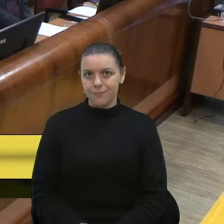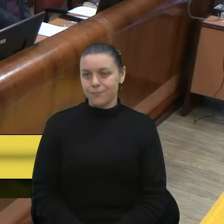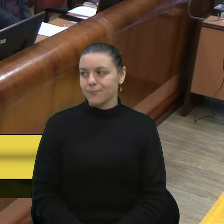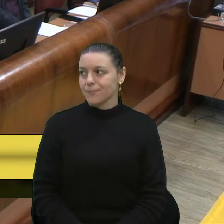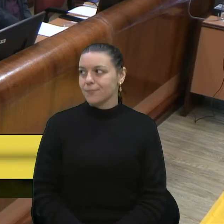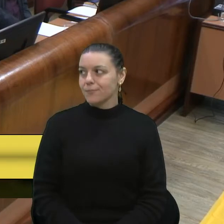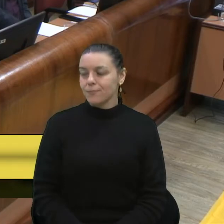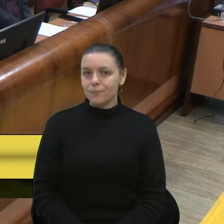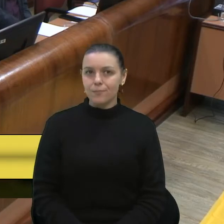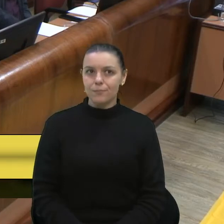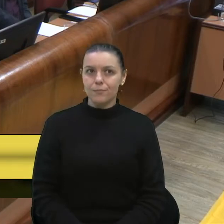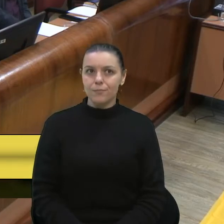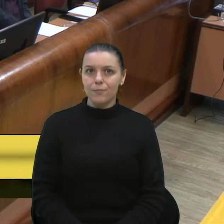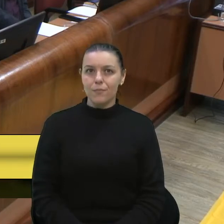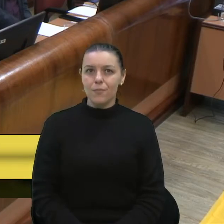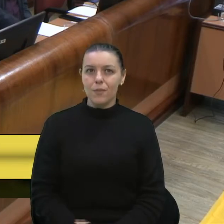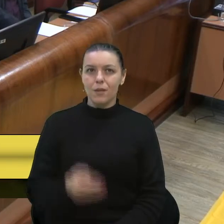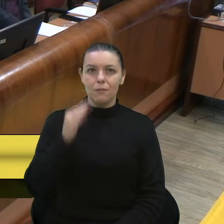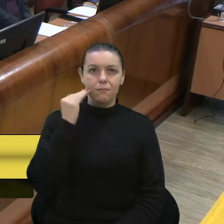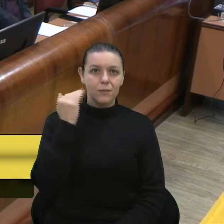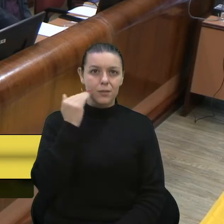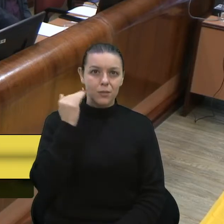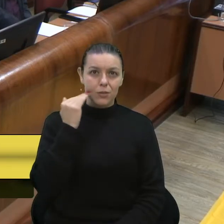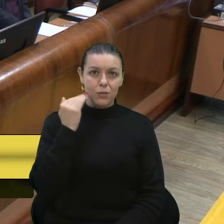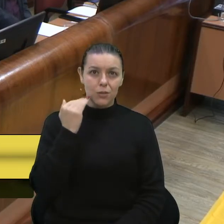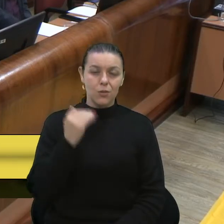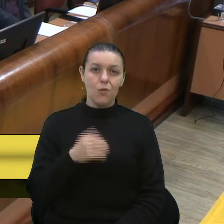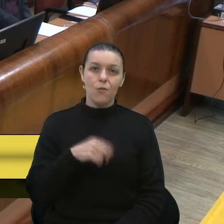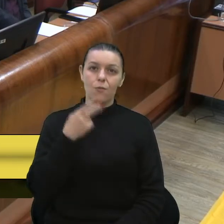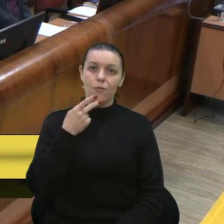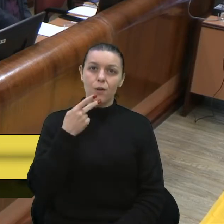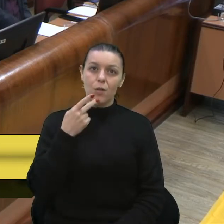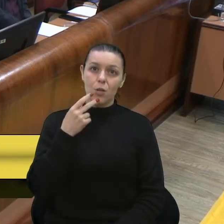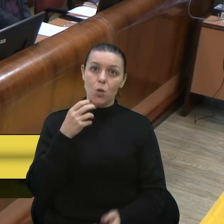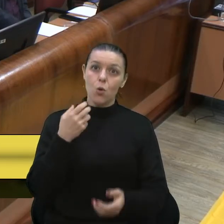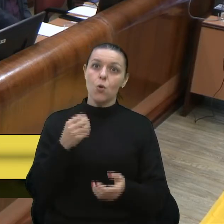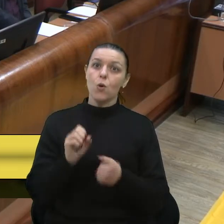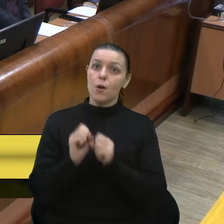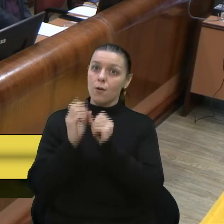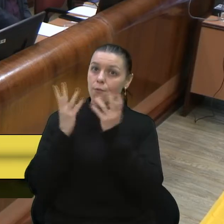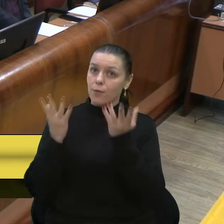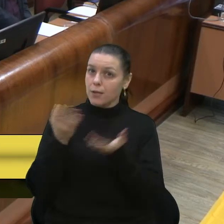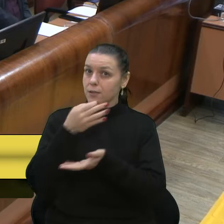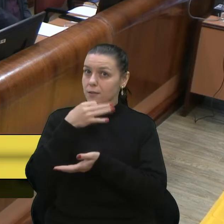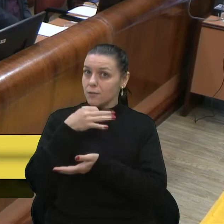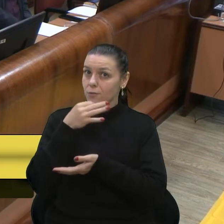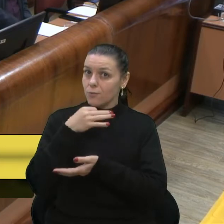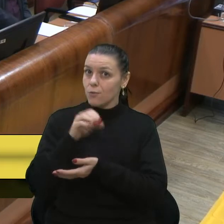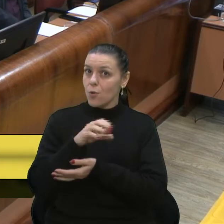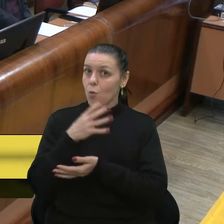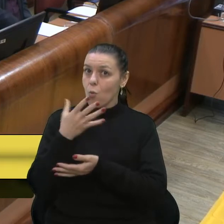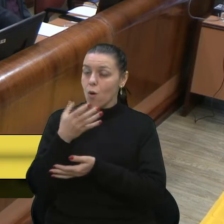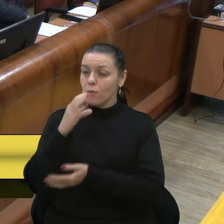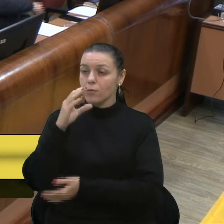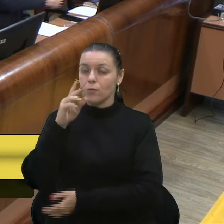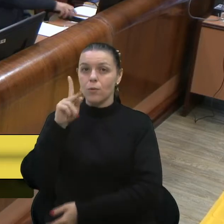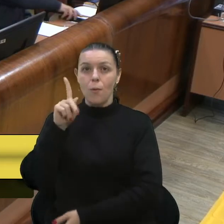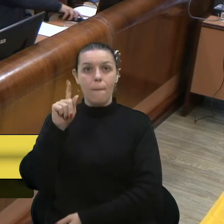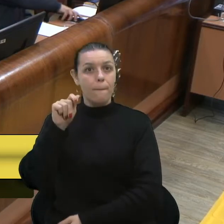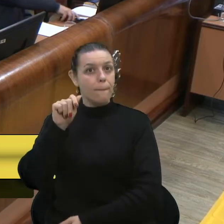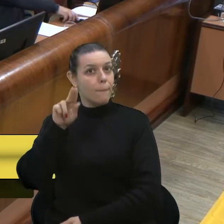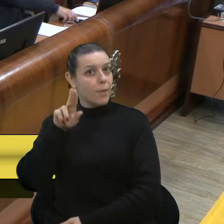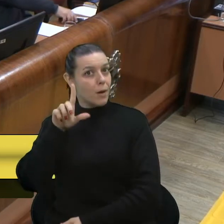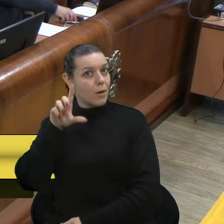Sem dúvida nenhuma, vereadora Marisol, e a senhora comentou a Festa da Uva, até tinha anotado aqui para falar o quanto Paulo Cancian amava a Festa da